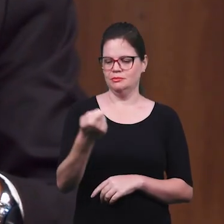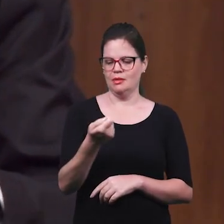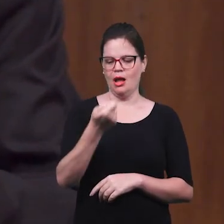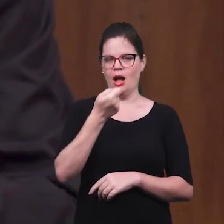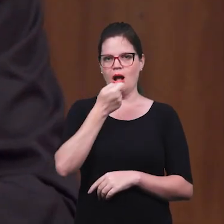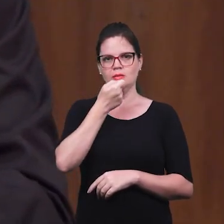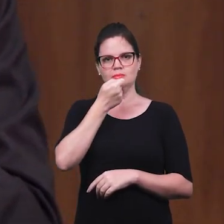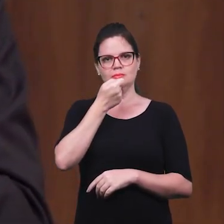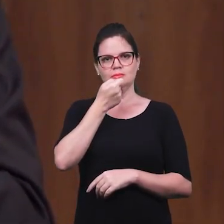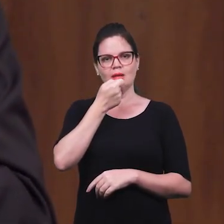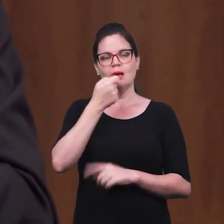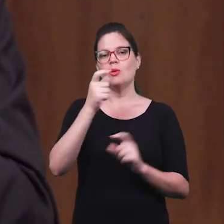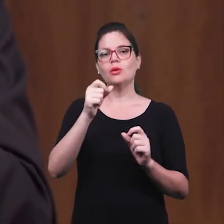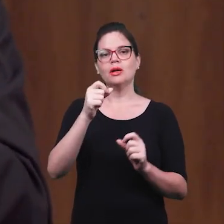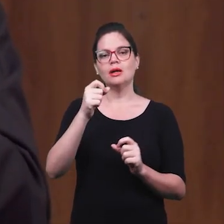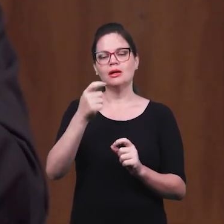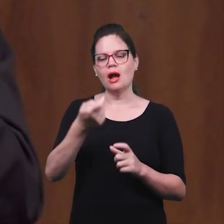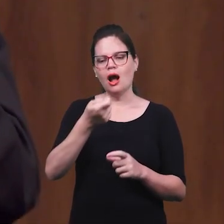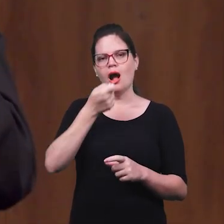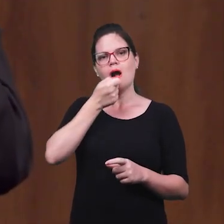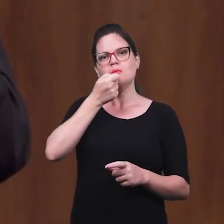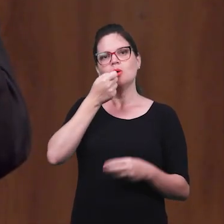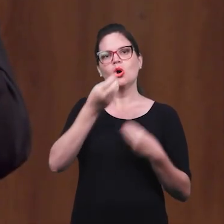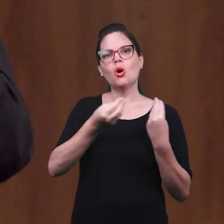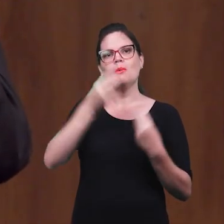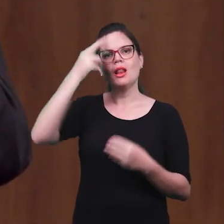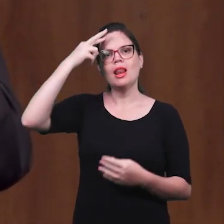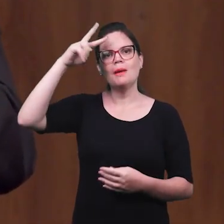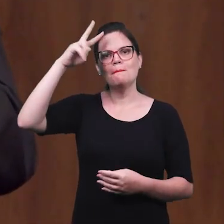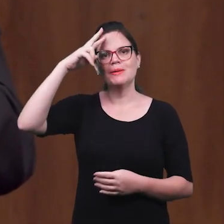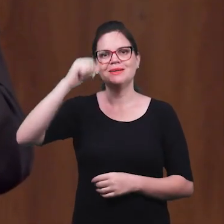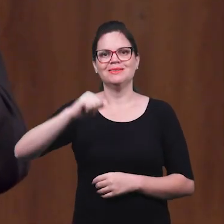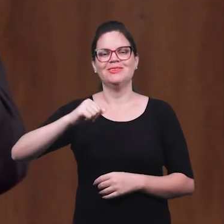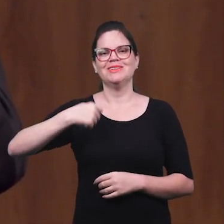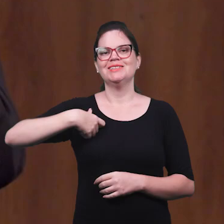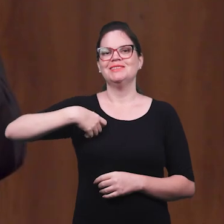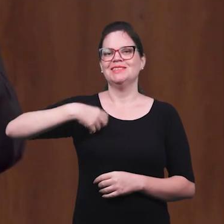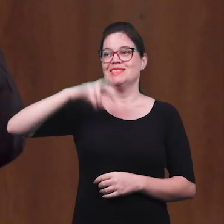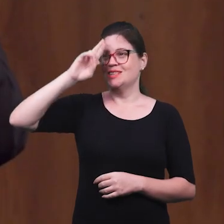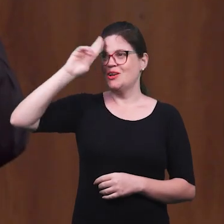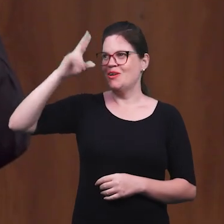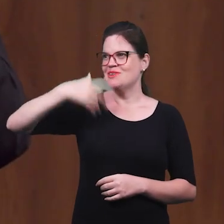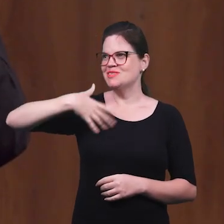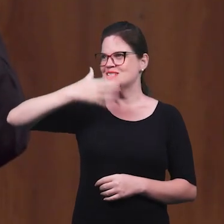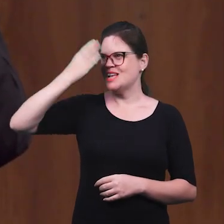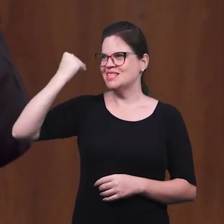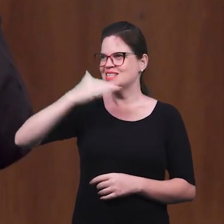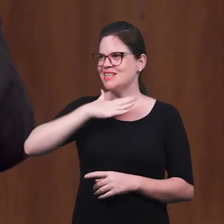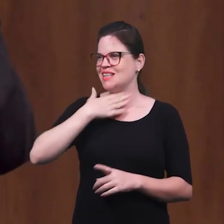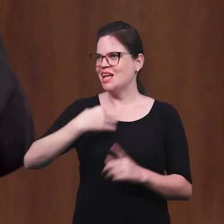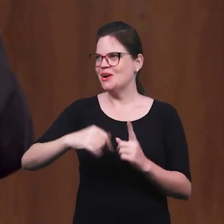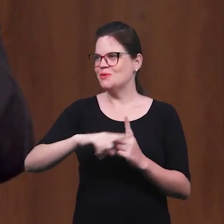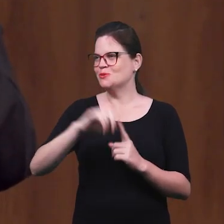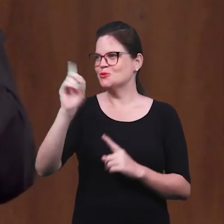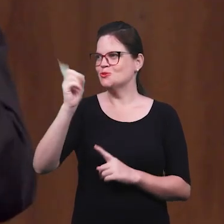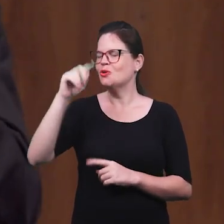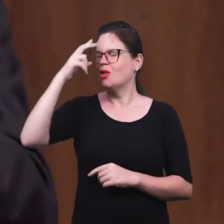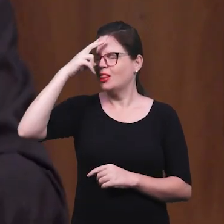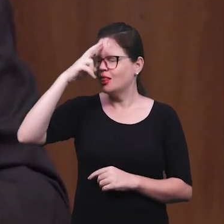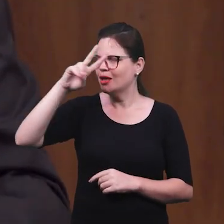fazei em memória. É a memória, Senhor, nós não esquecemos da cruz. Nós não esquecemos o alto preço que